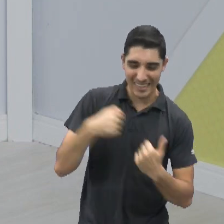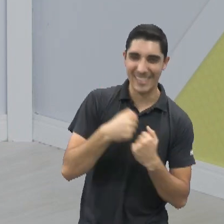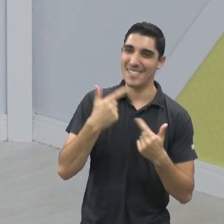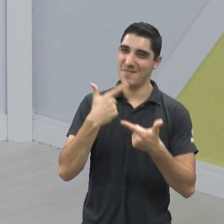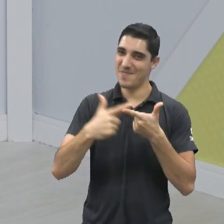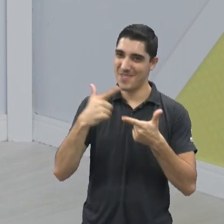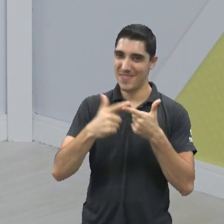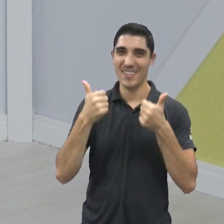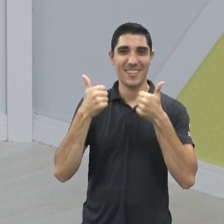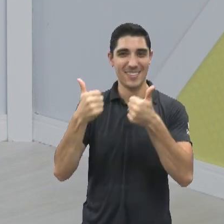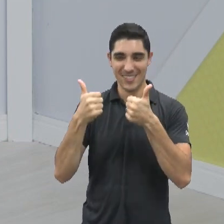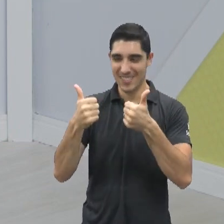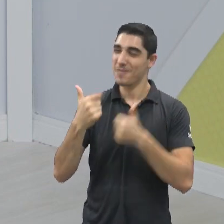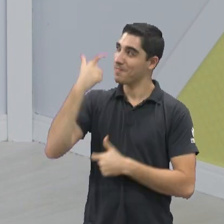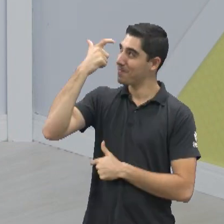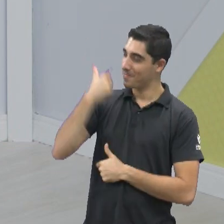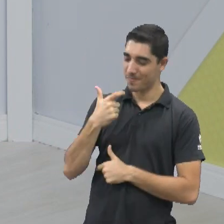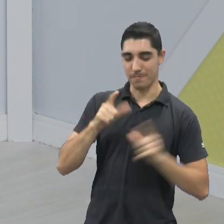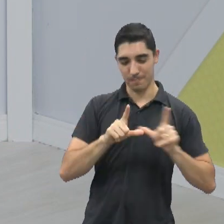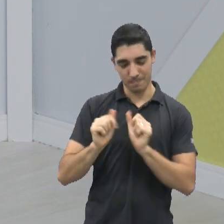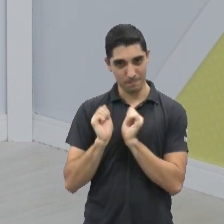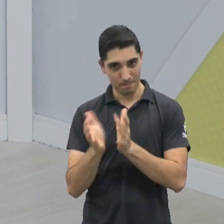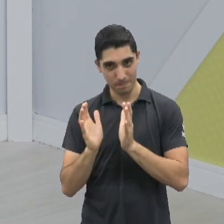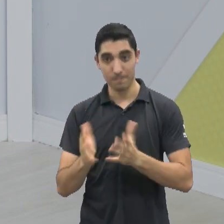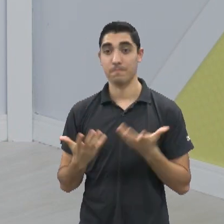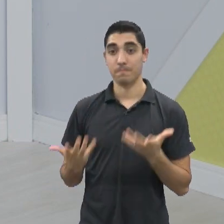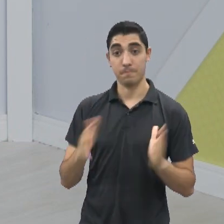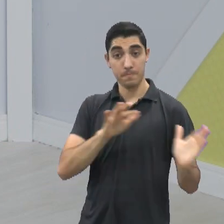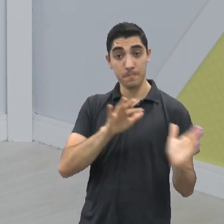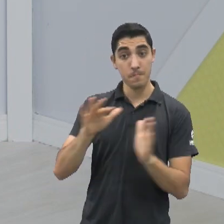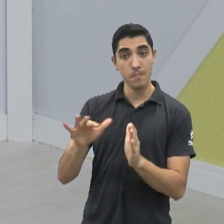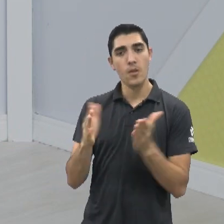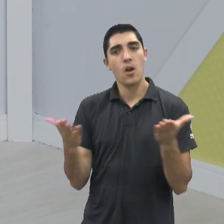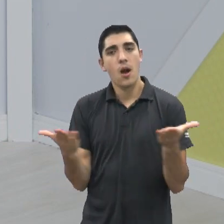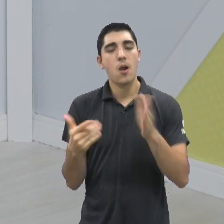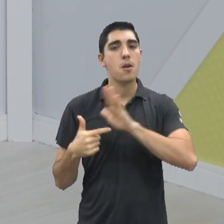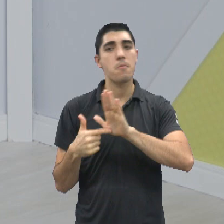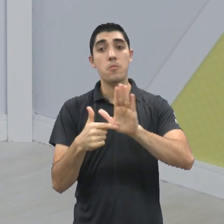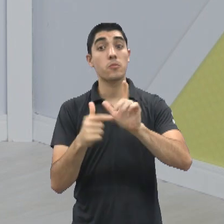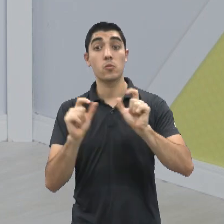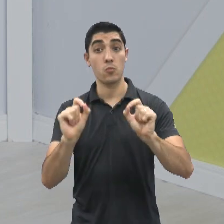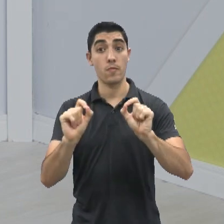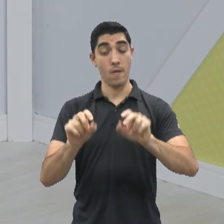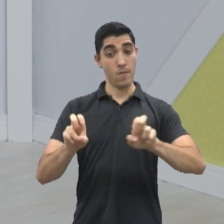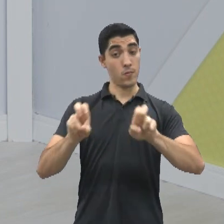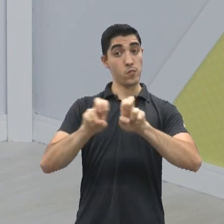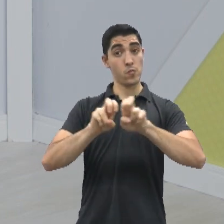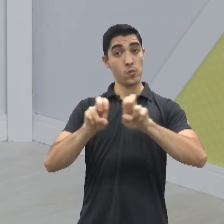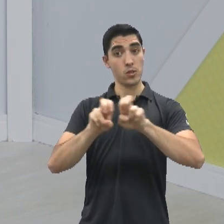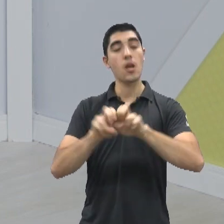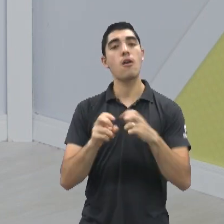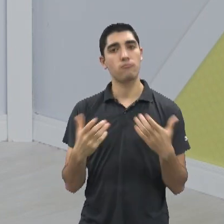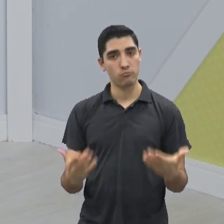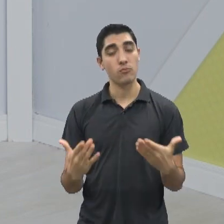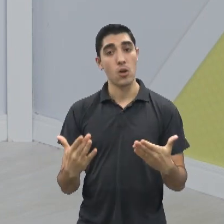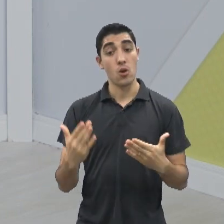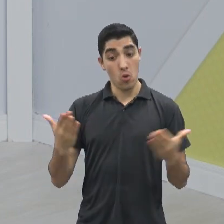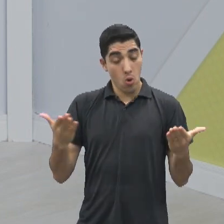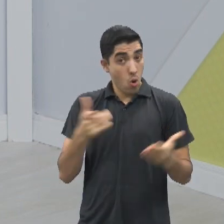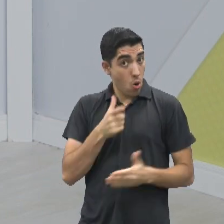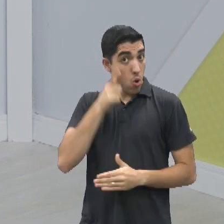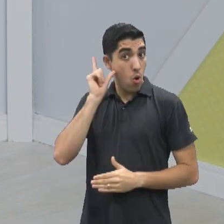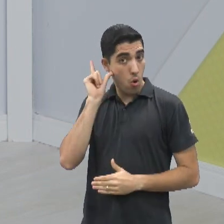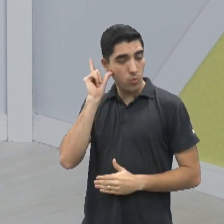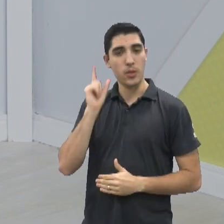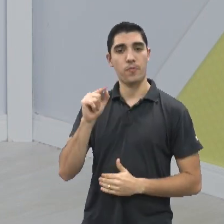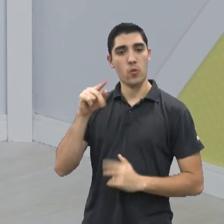para o Luiz também. E a gente começa hoje o Hora do Esporte falando sobre futsal, porque o São José entrou em quadra ontem para